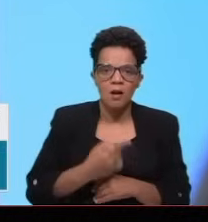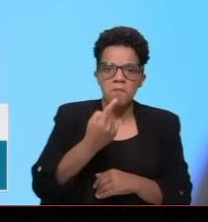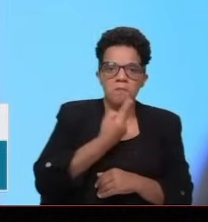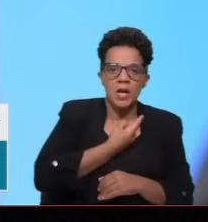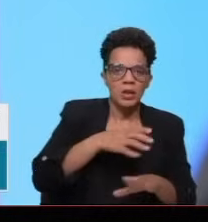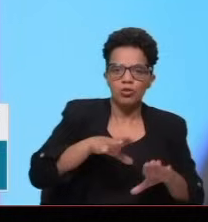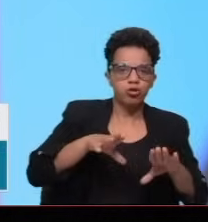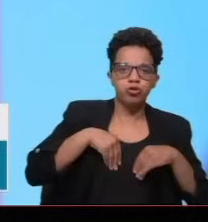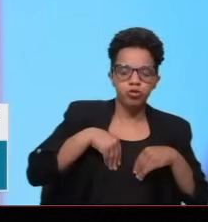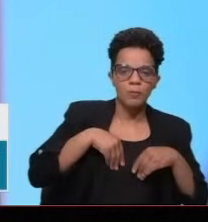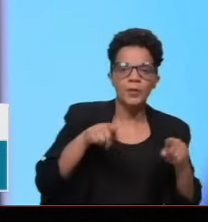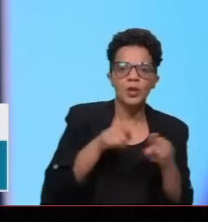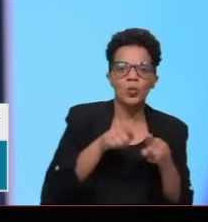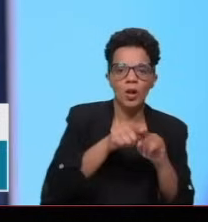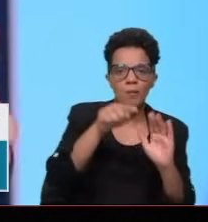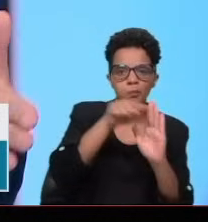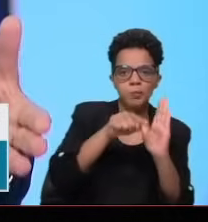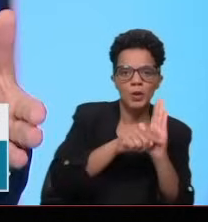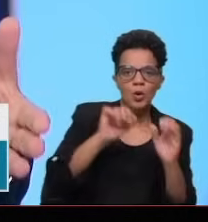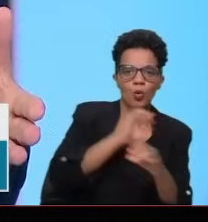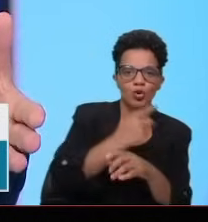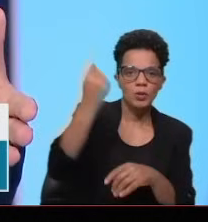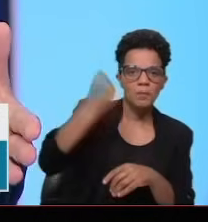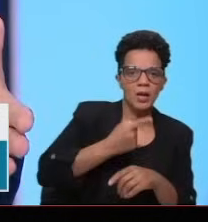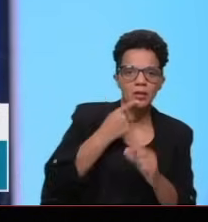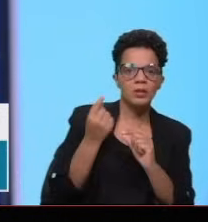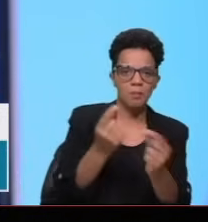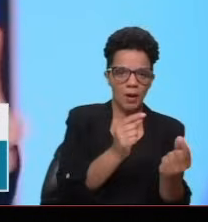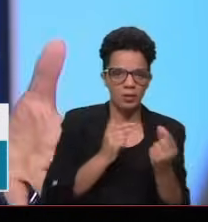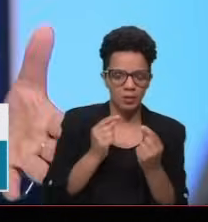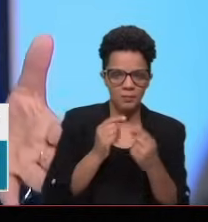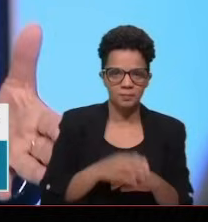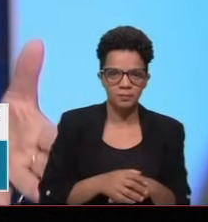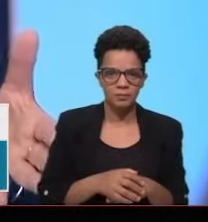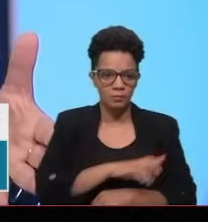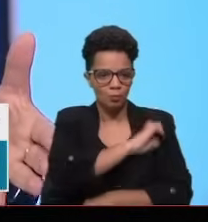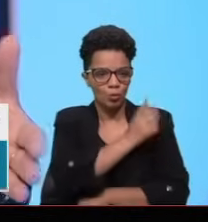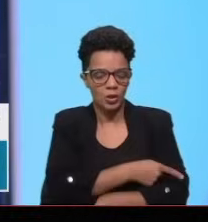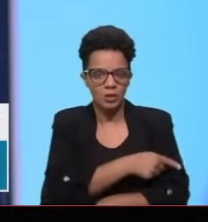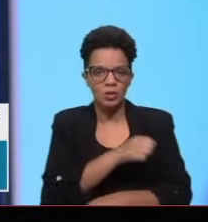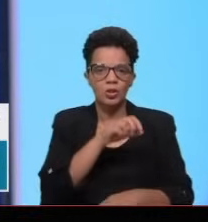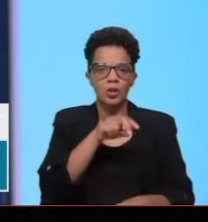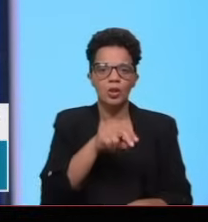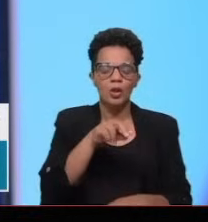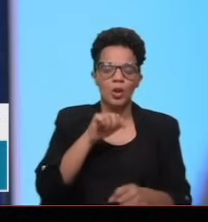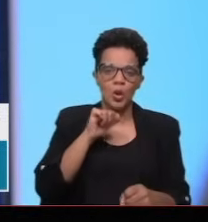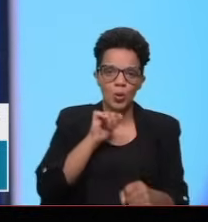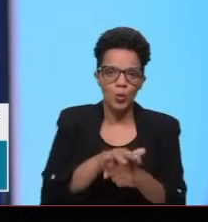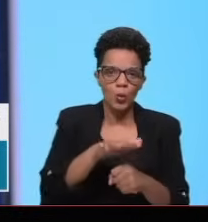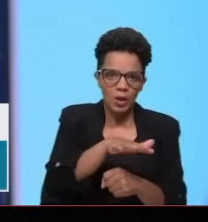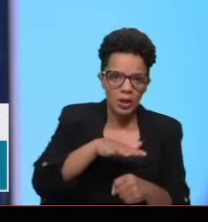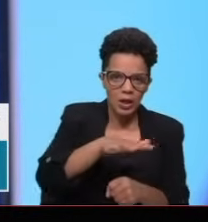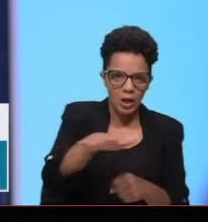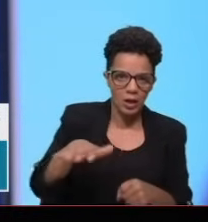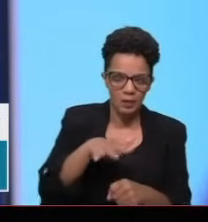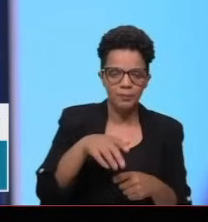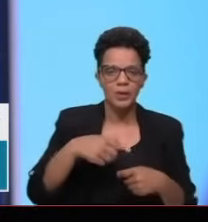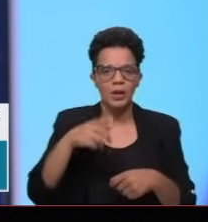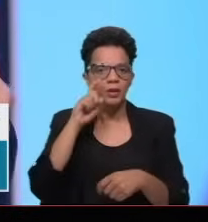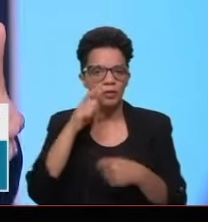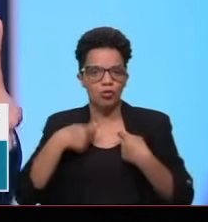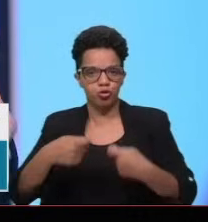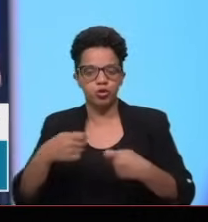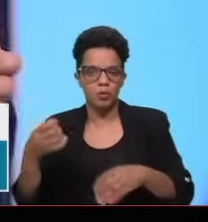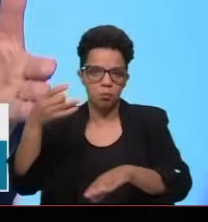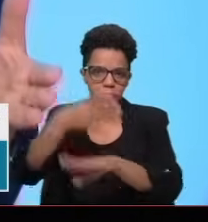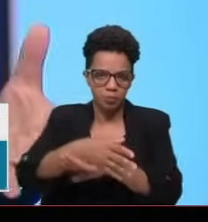aceitar os termos que outros impõem este debate Se temos potências nucleares Se temos um gasto em defesa maior do que a Rússia